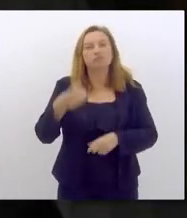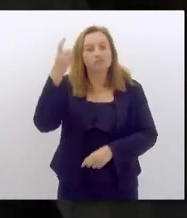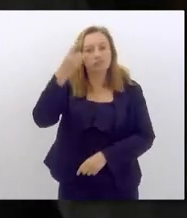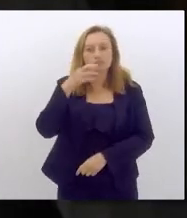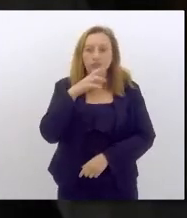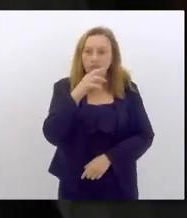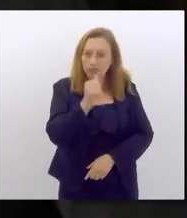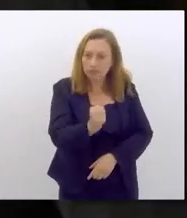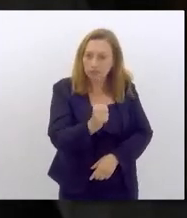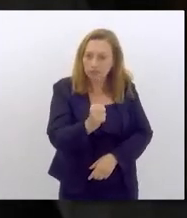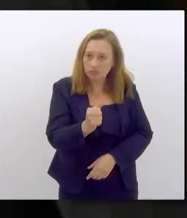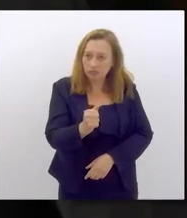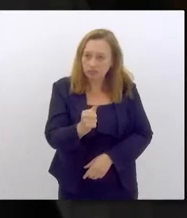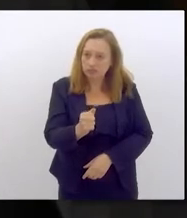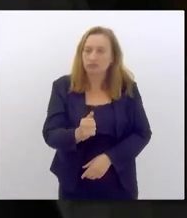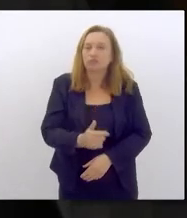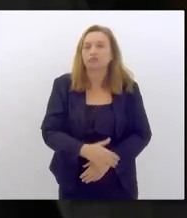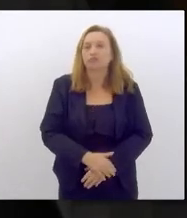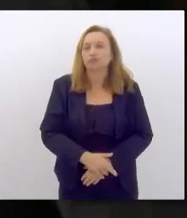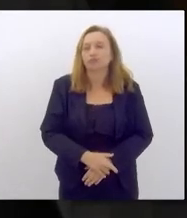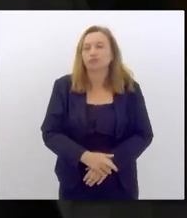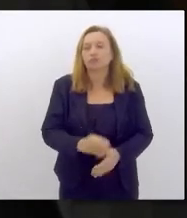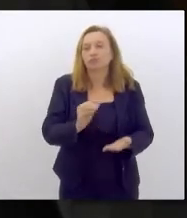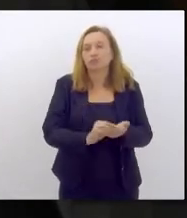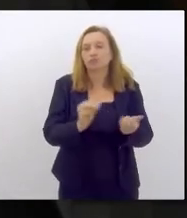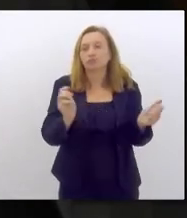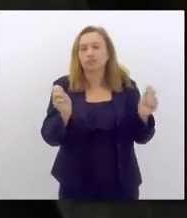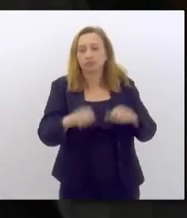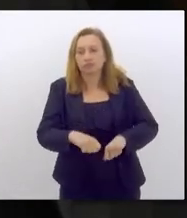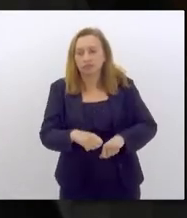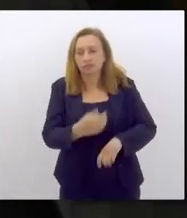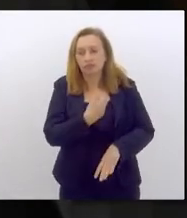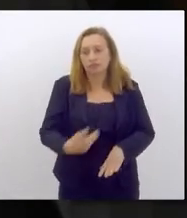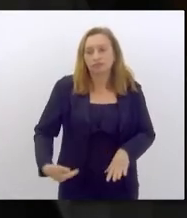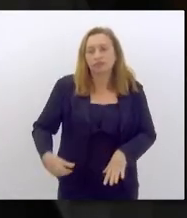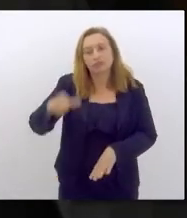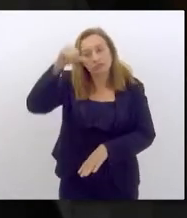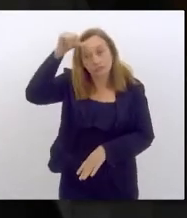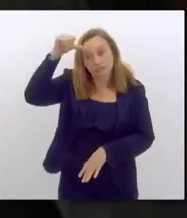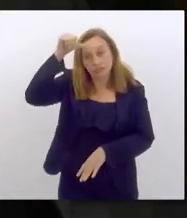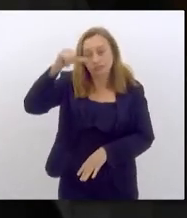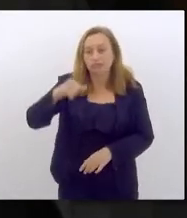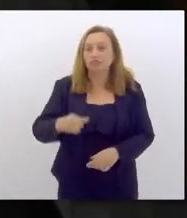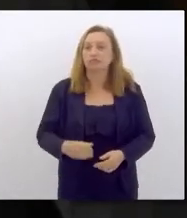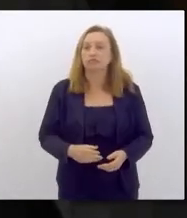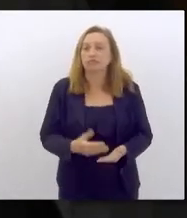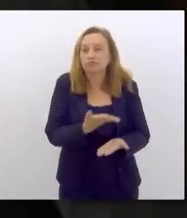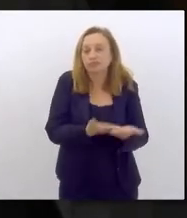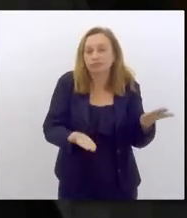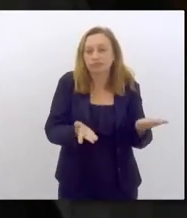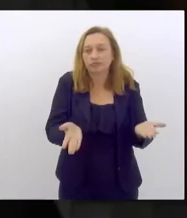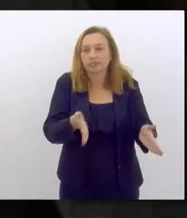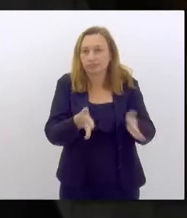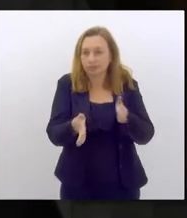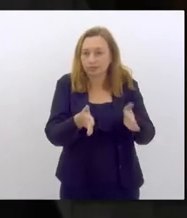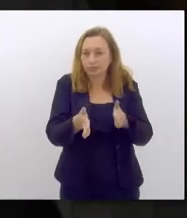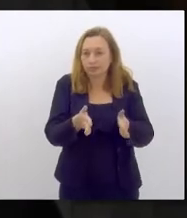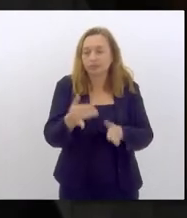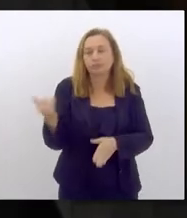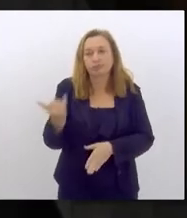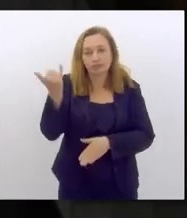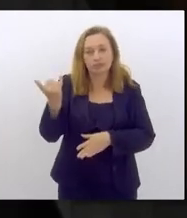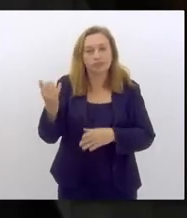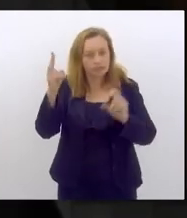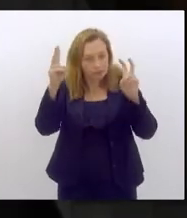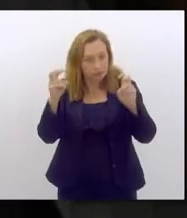Amorim, além da imperícia e da incompetência do governo Cláudio Castro, e ao perder o prazo de uma matéria tão